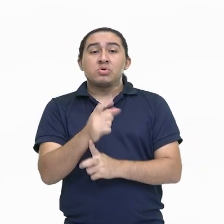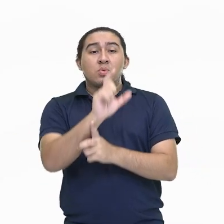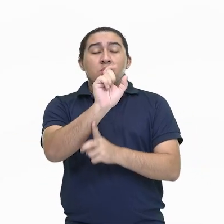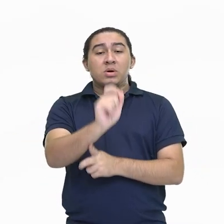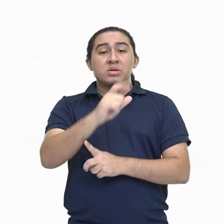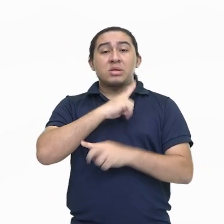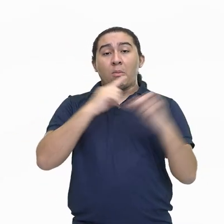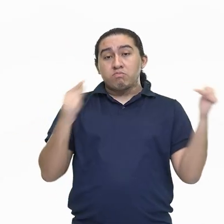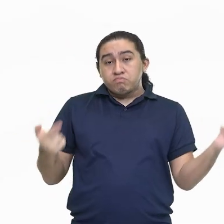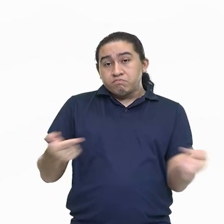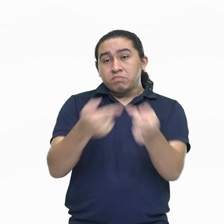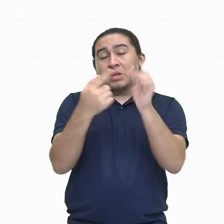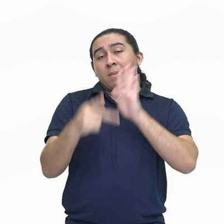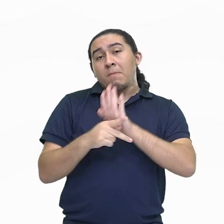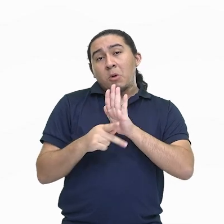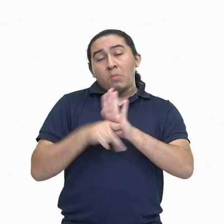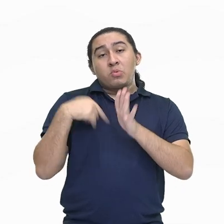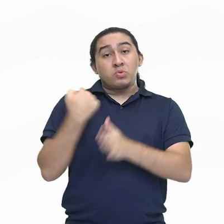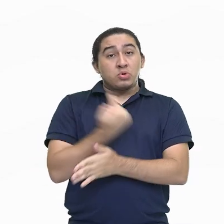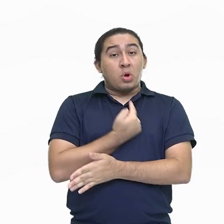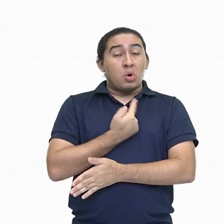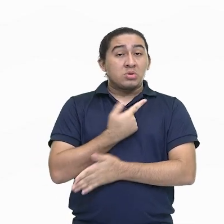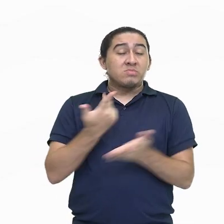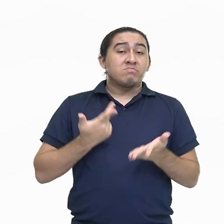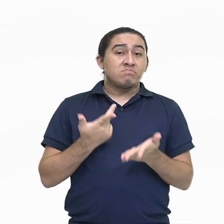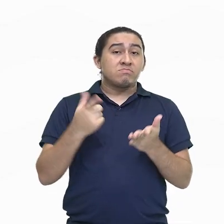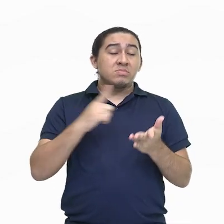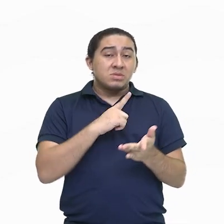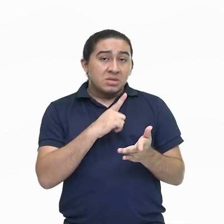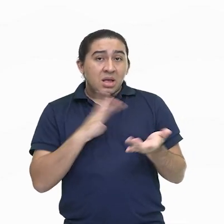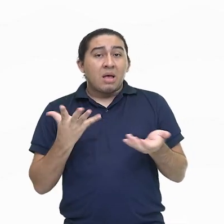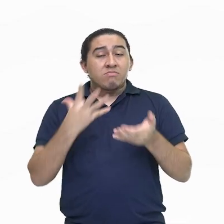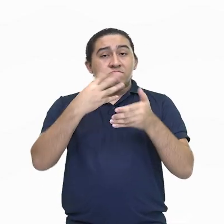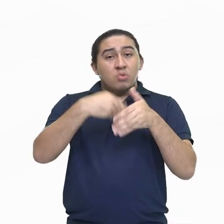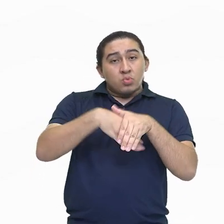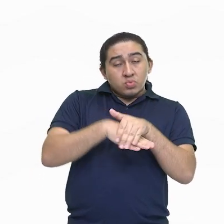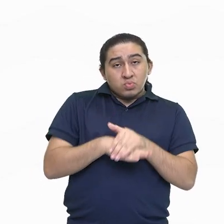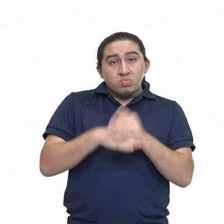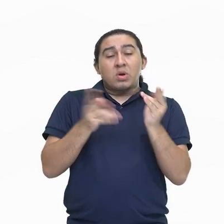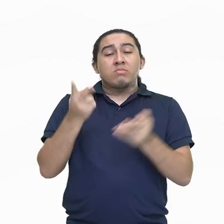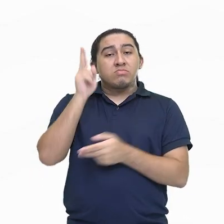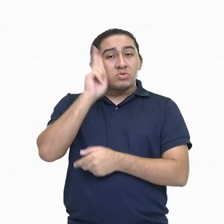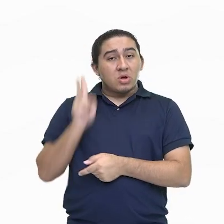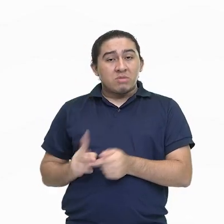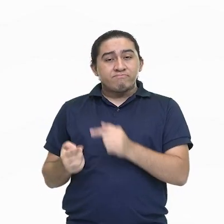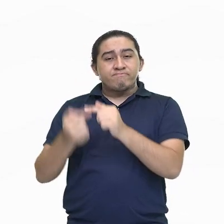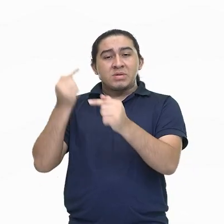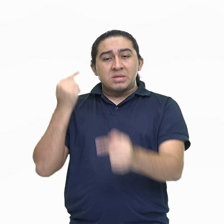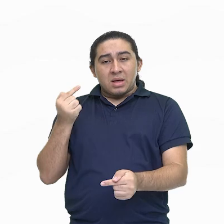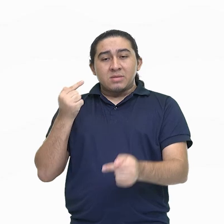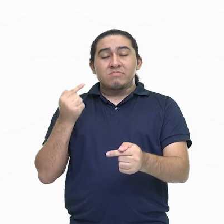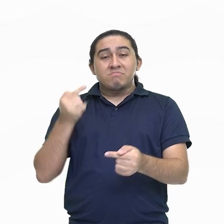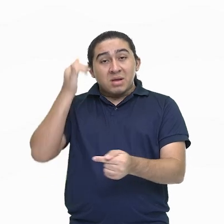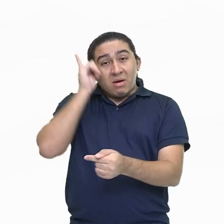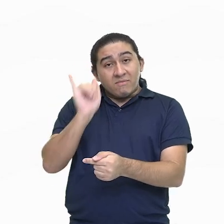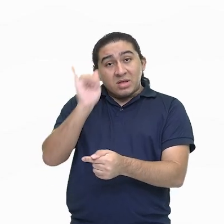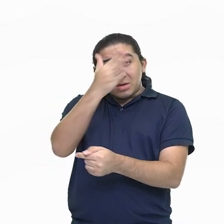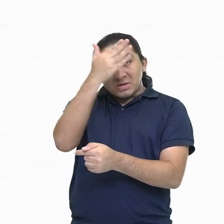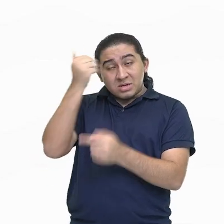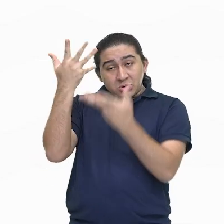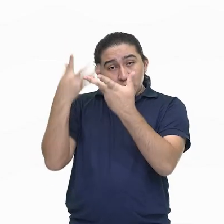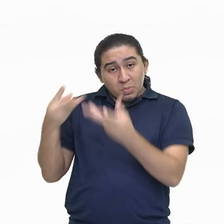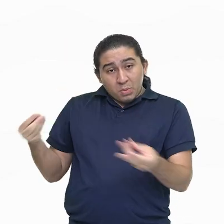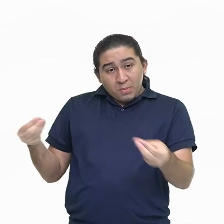compondo pouco a pouco o nosso patrimônio histórico, para que não caiam no esquecimento e se percam com o passar do tempo. O